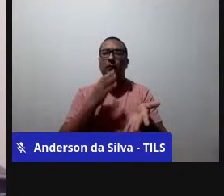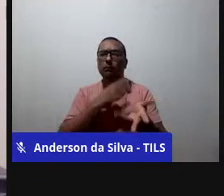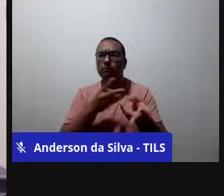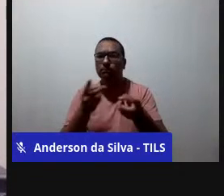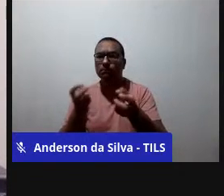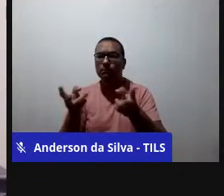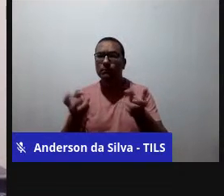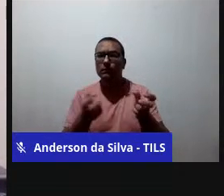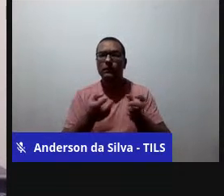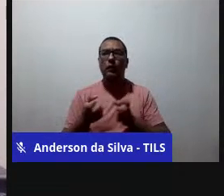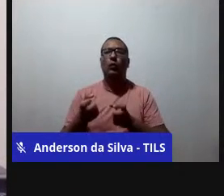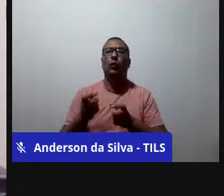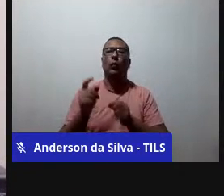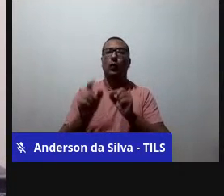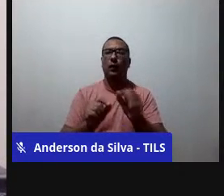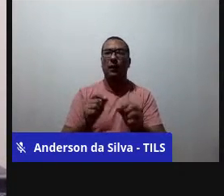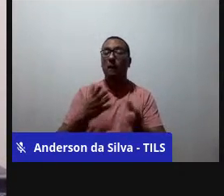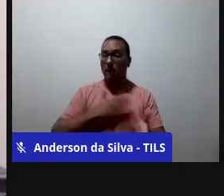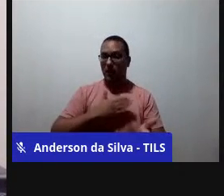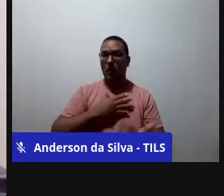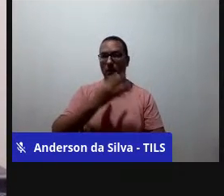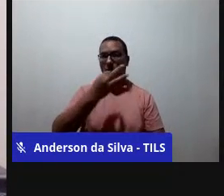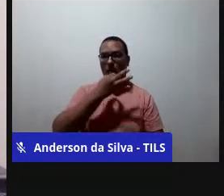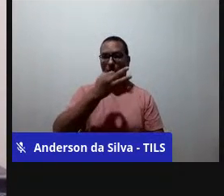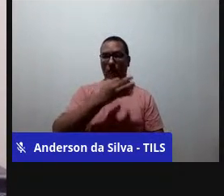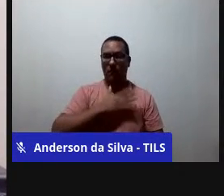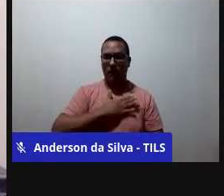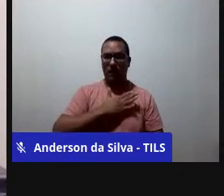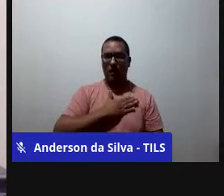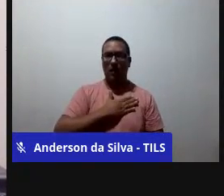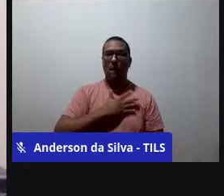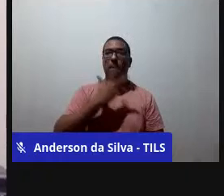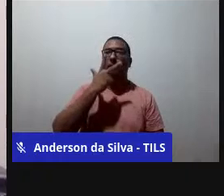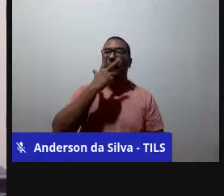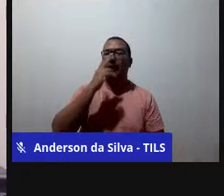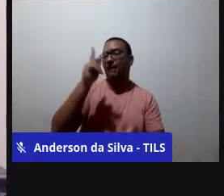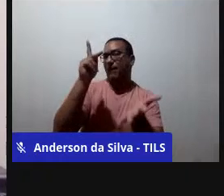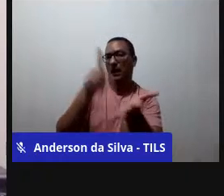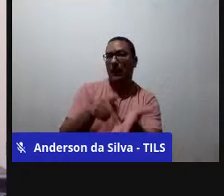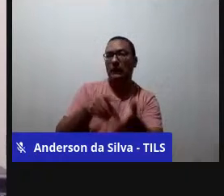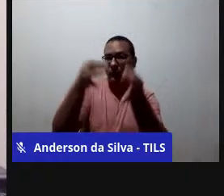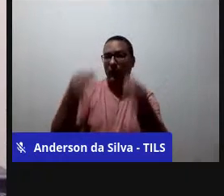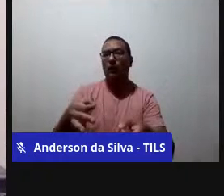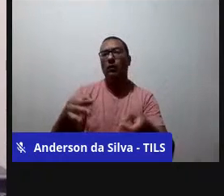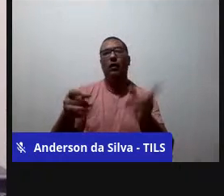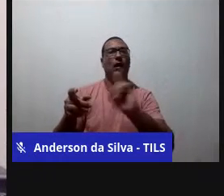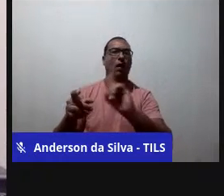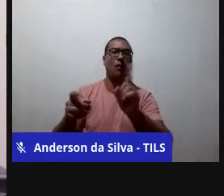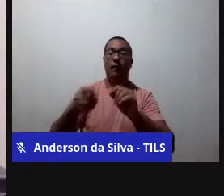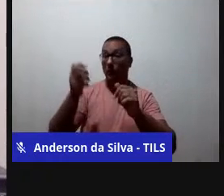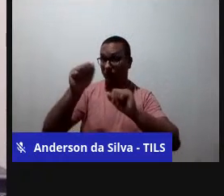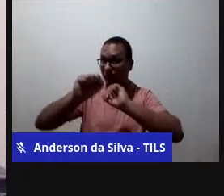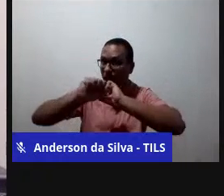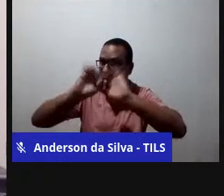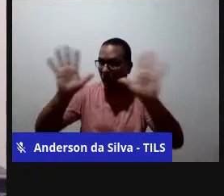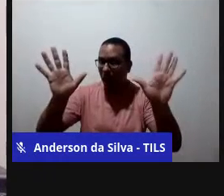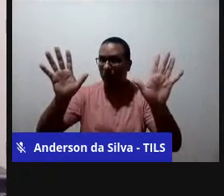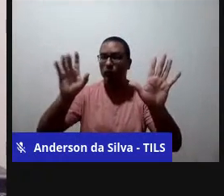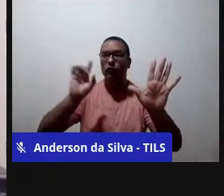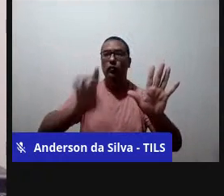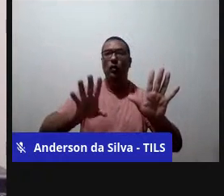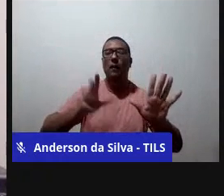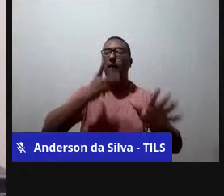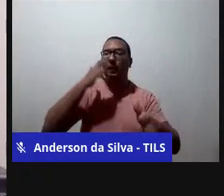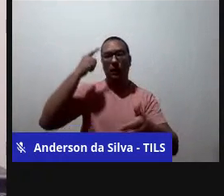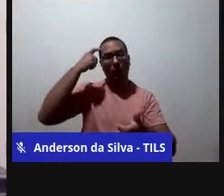e são minhas observações, e não significa que elas sejam verdadeiras, eu só queria deixar isso bem claro. São algumas reflexões